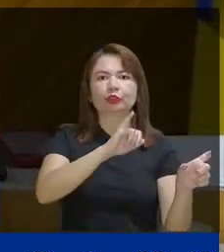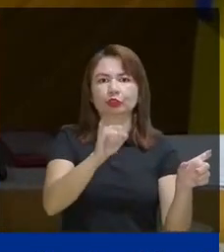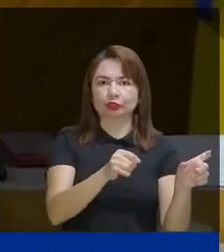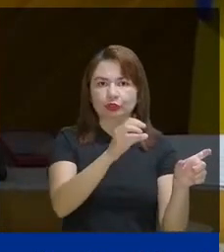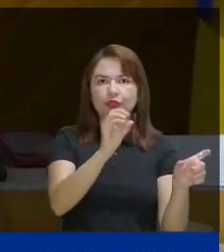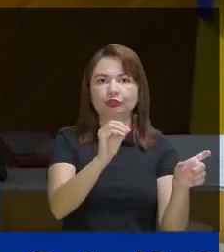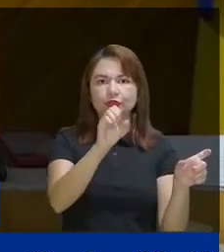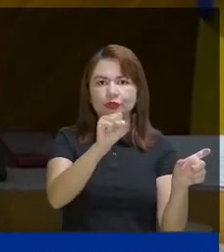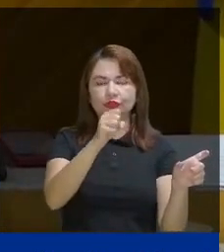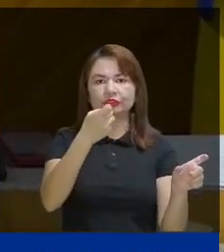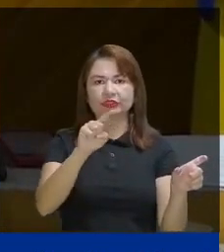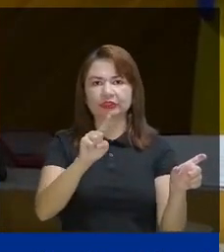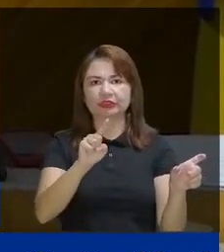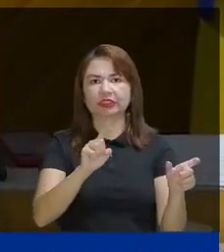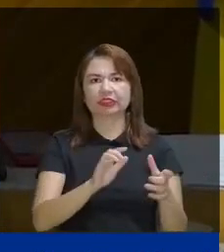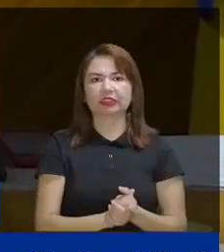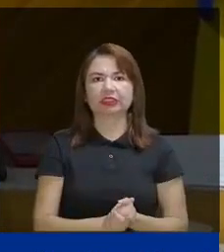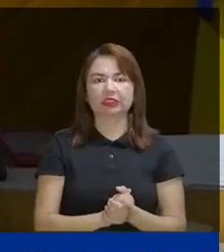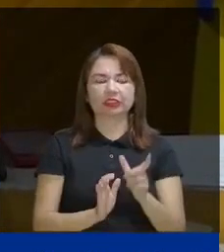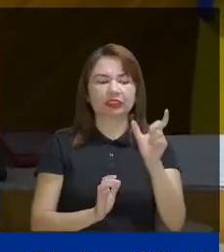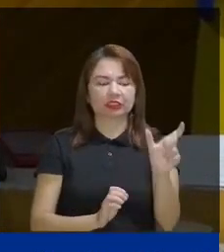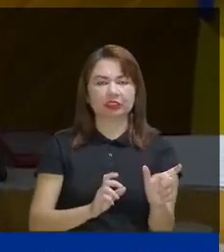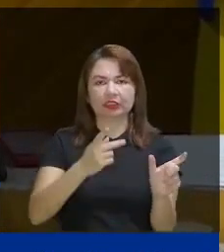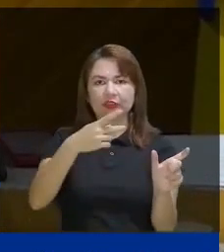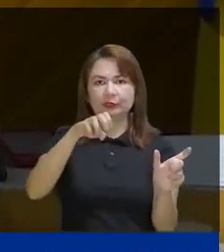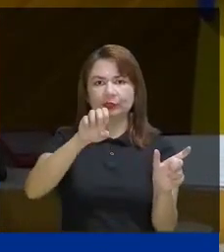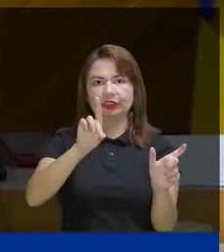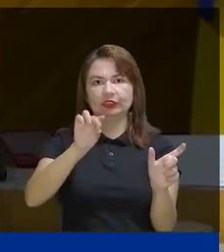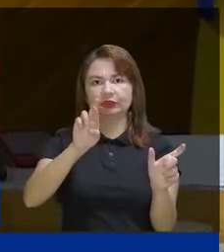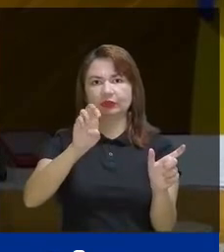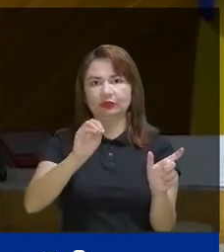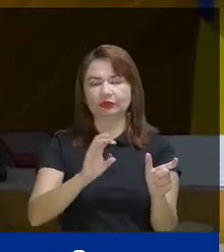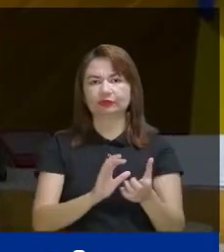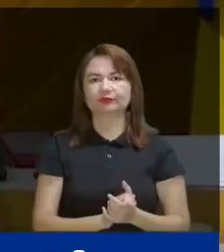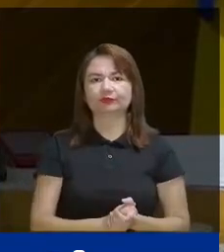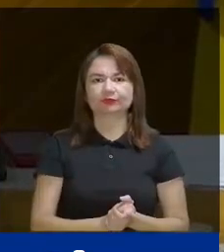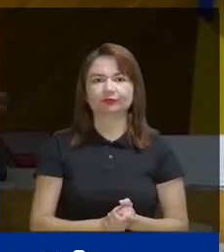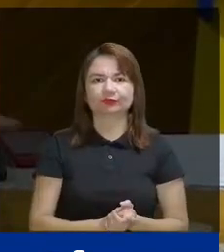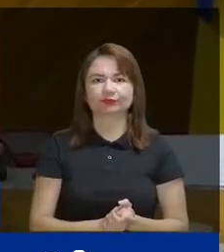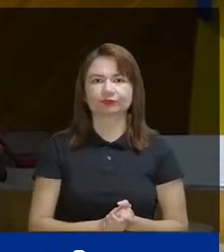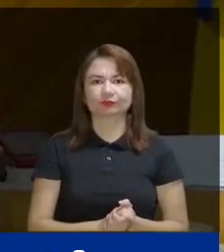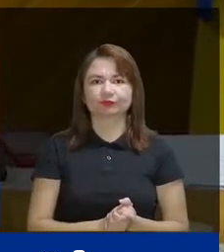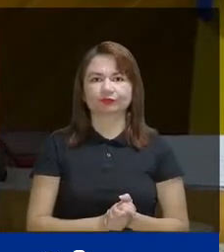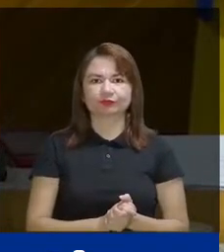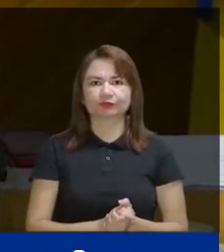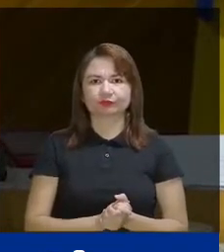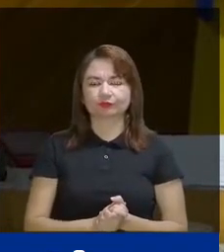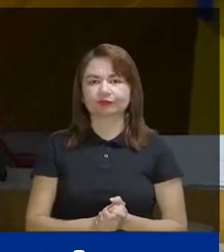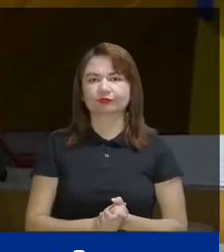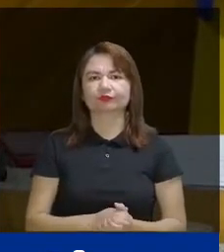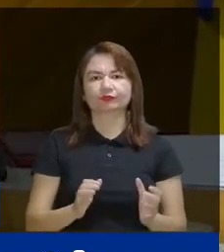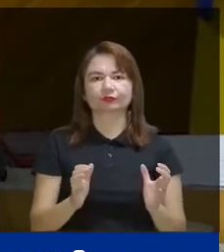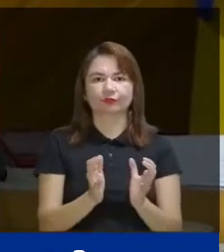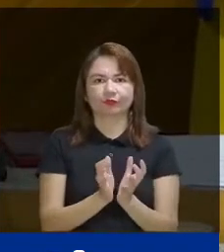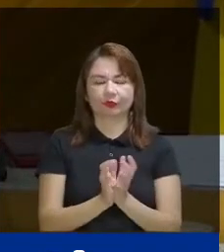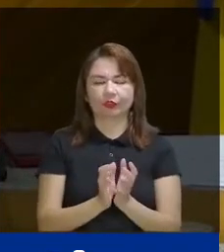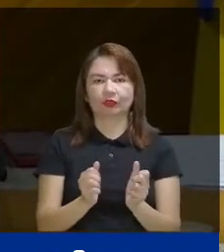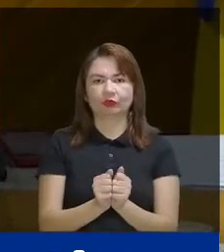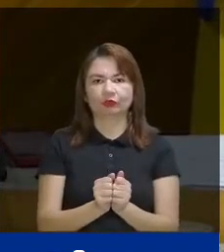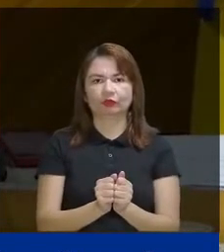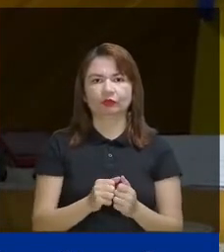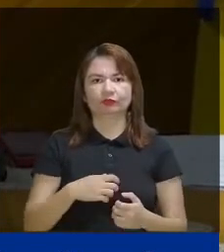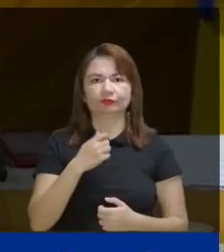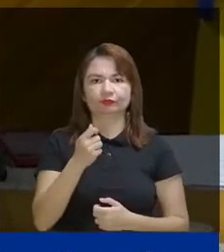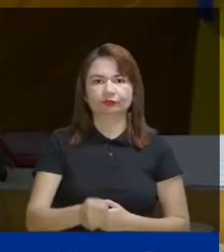de Souza e Pedro dos Santos Martins. Comporão como vogais a turma, junto com a relatora, os